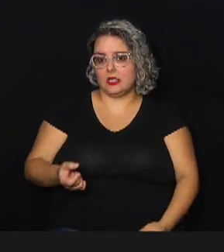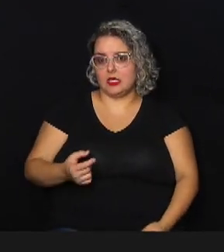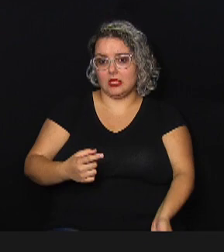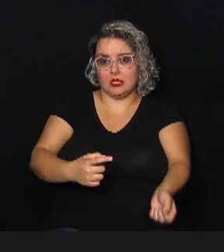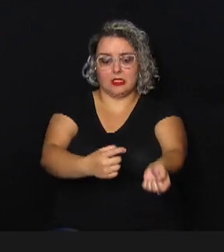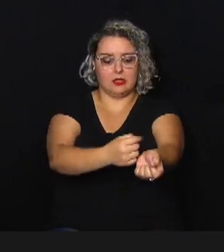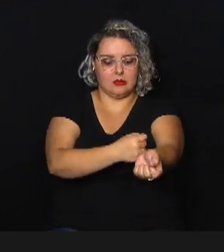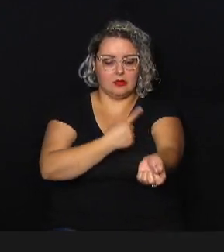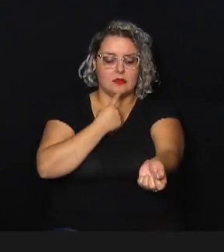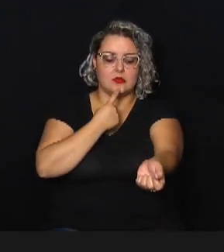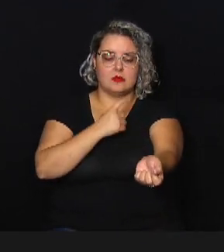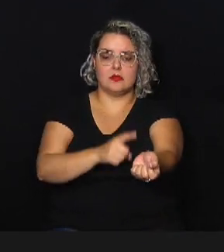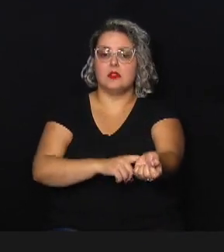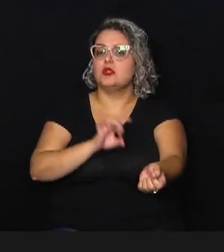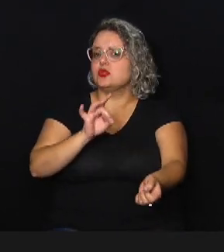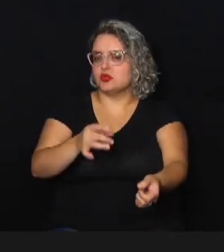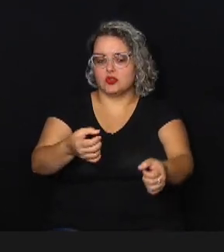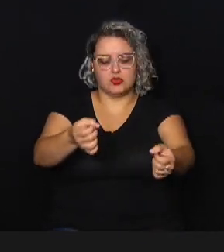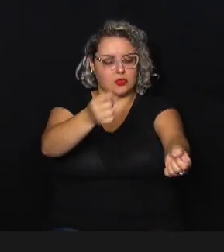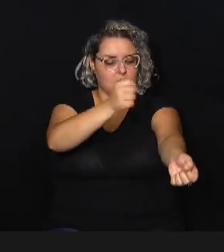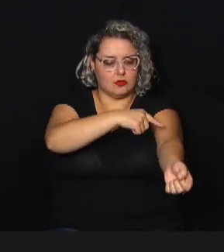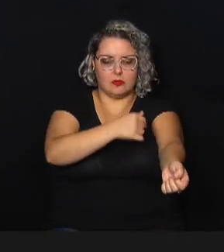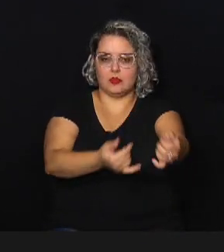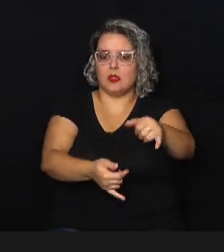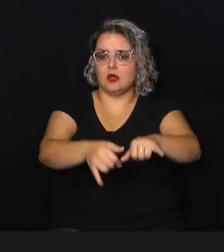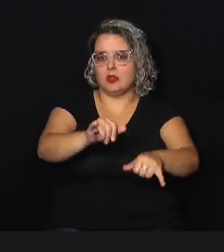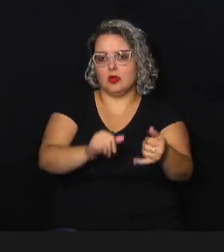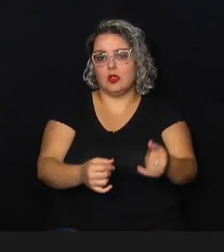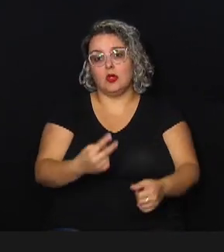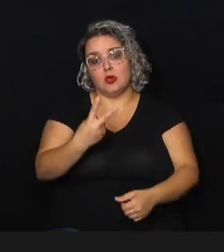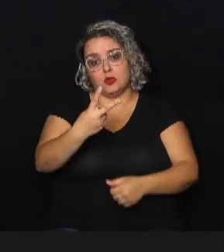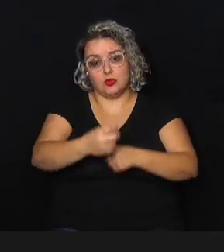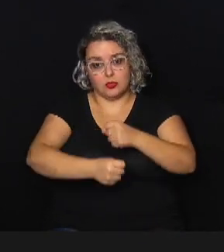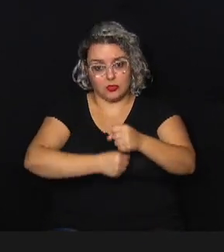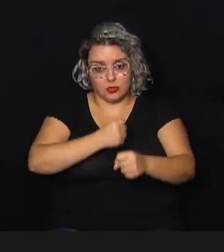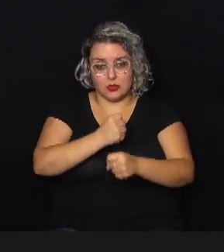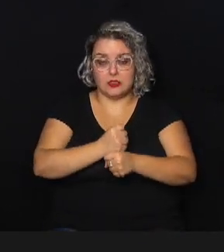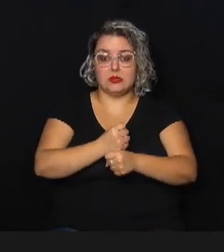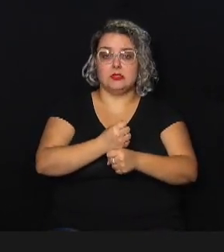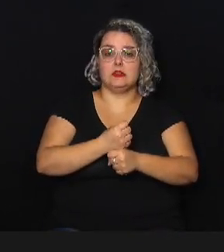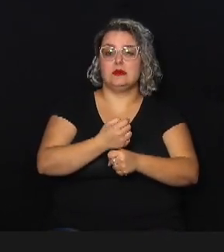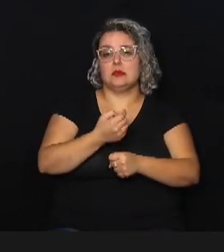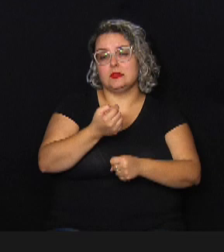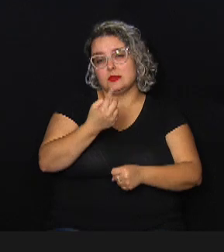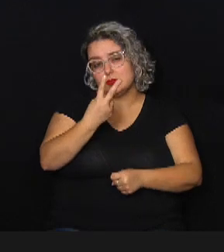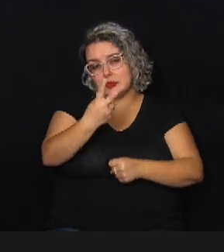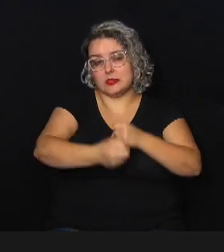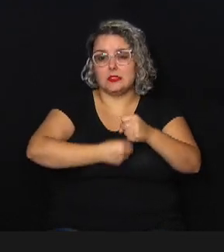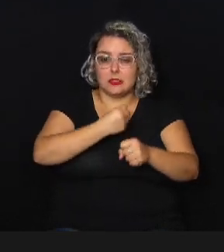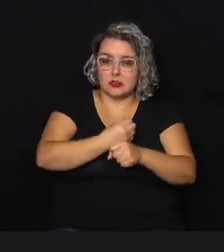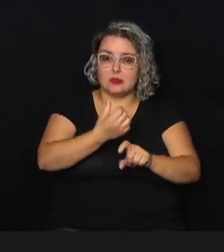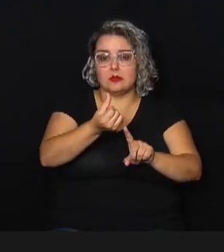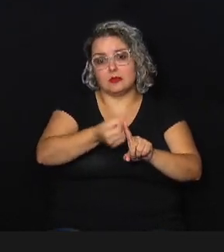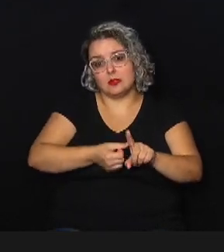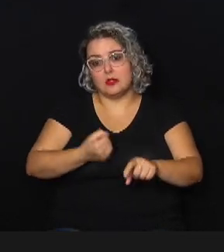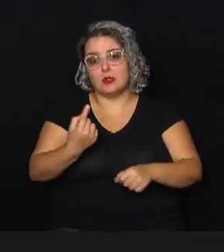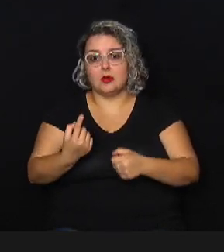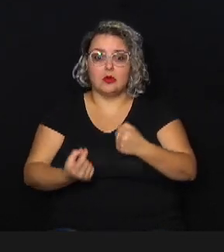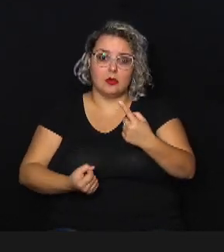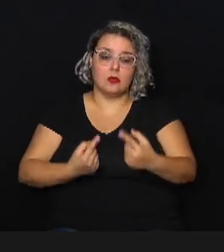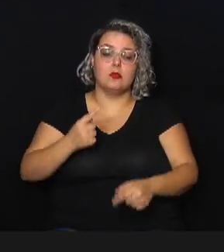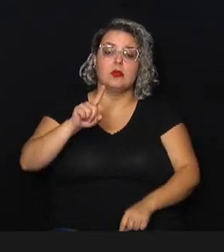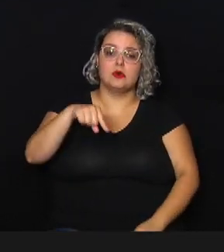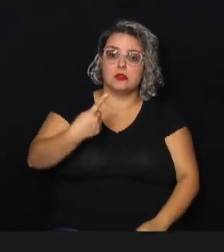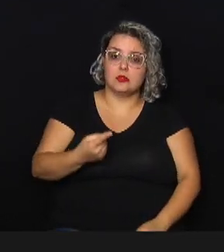só quimioterapia, e aí é um tratamento de 2 anos e meio, tá? Tem outras